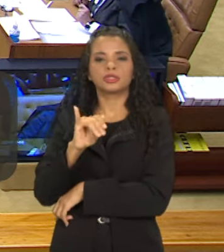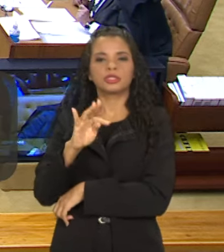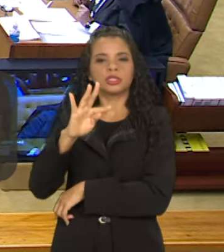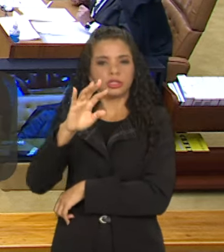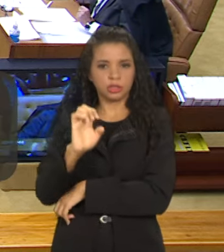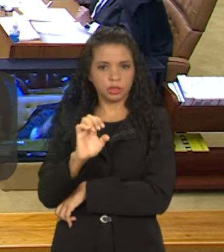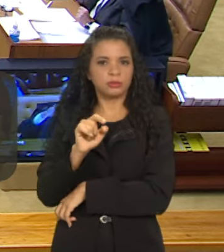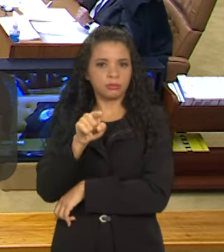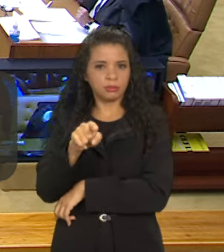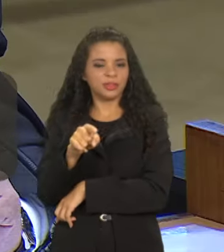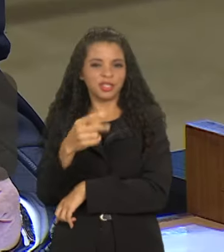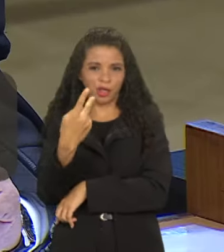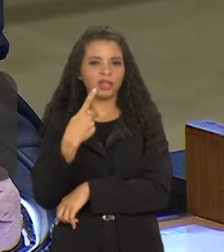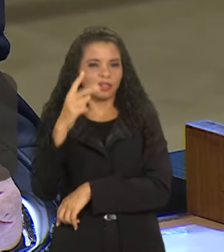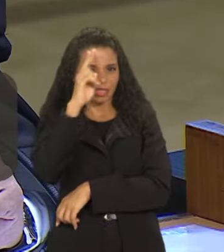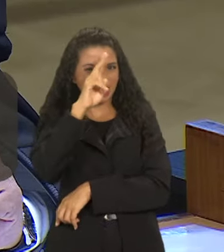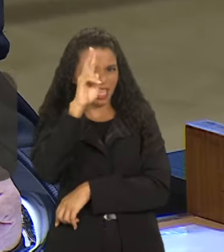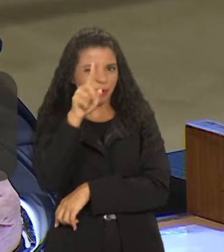meningite em